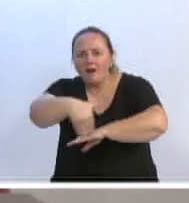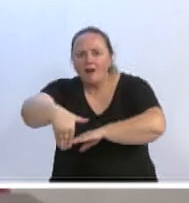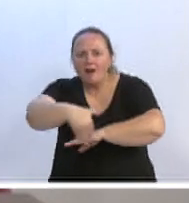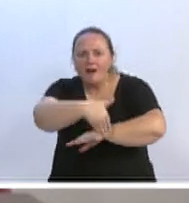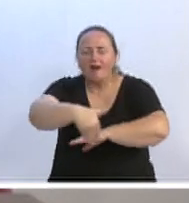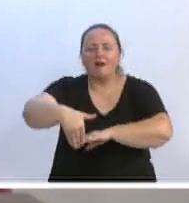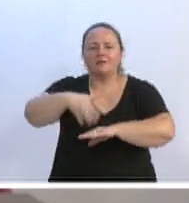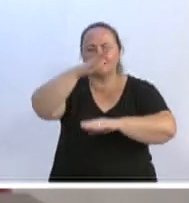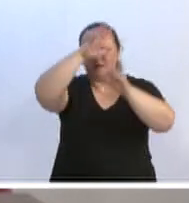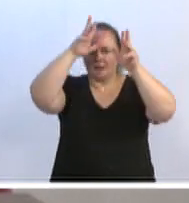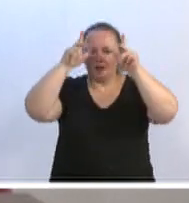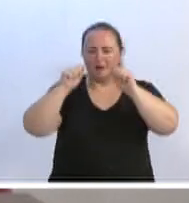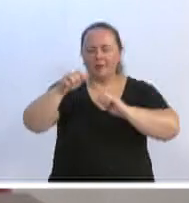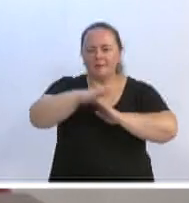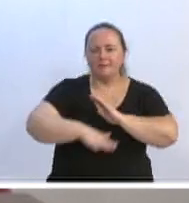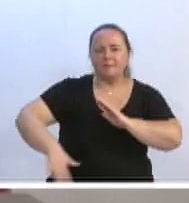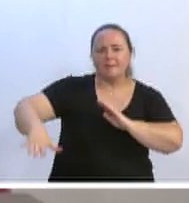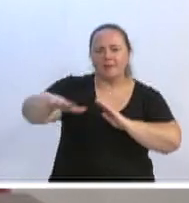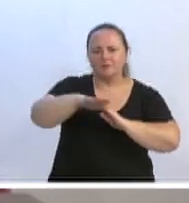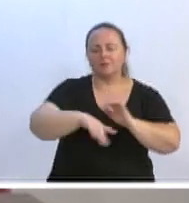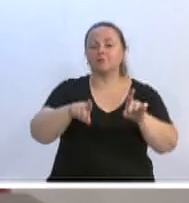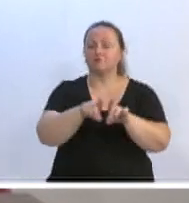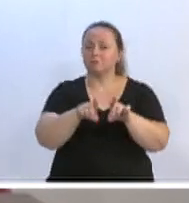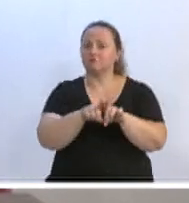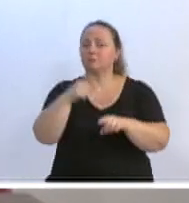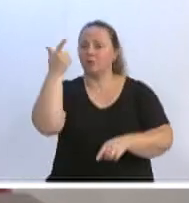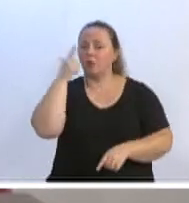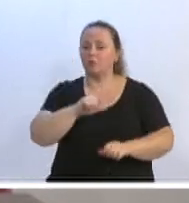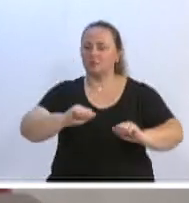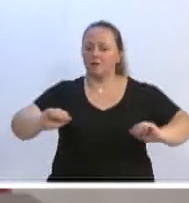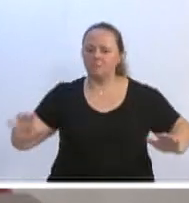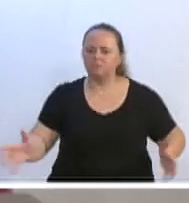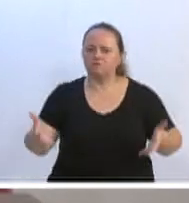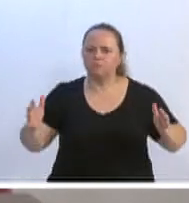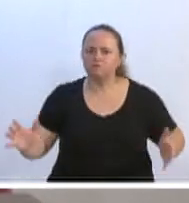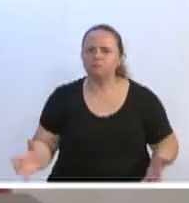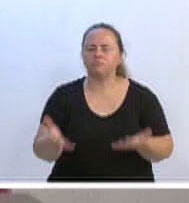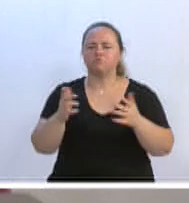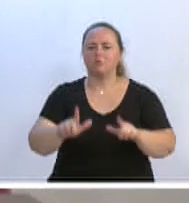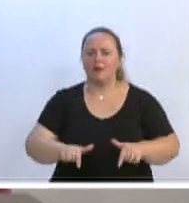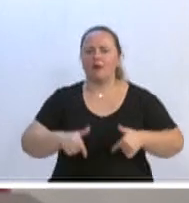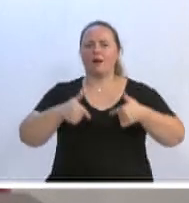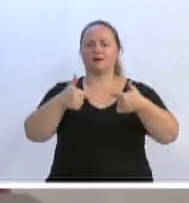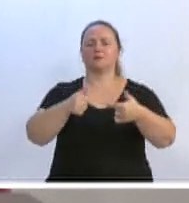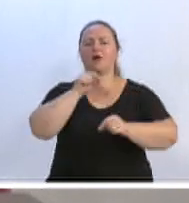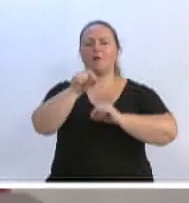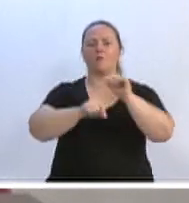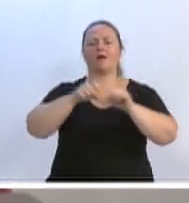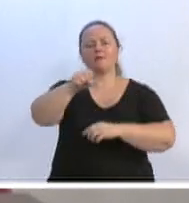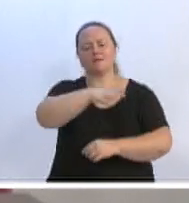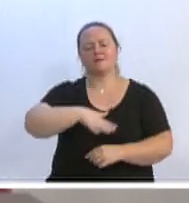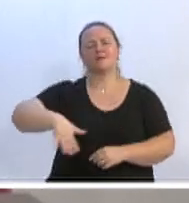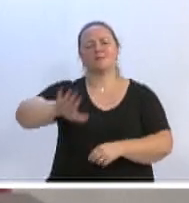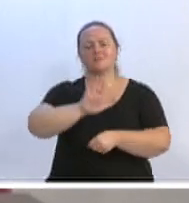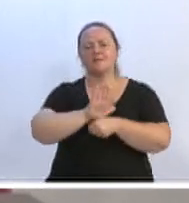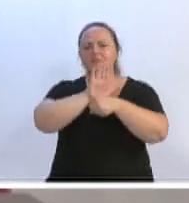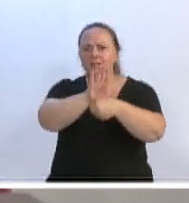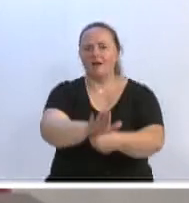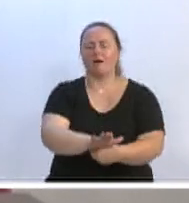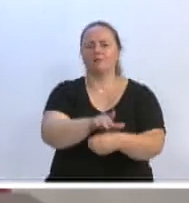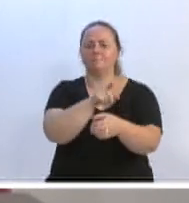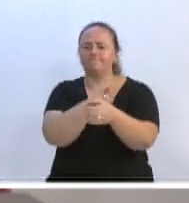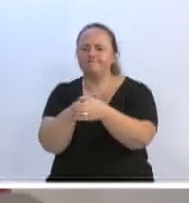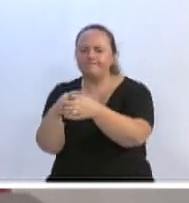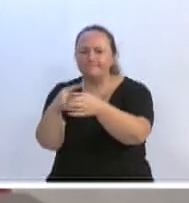Amazônia Oriental e promover também diversas ações sociais em